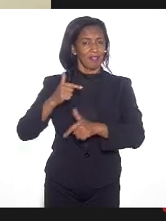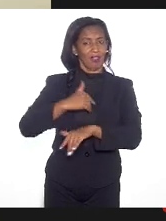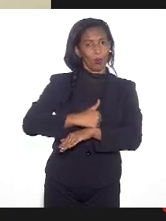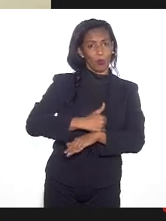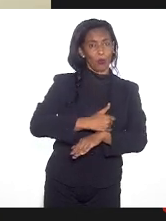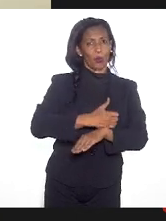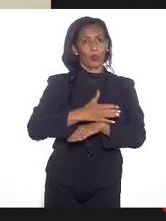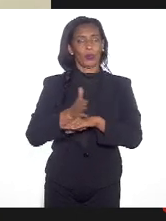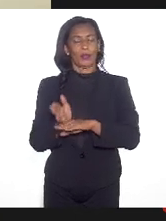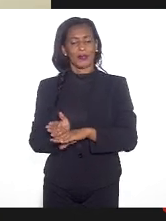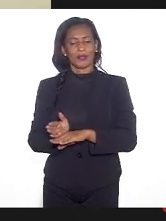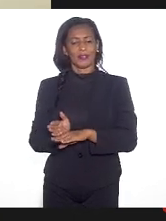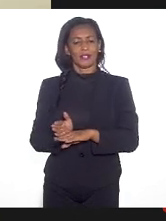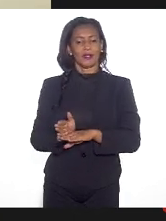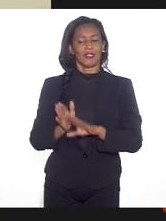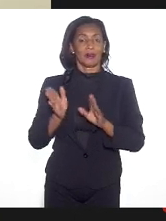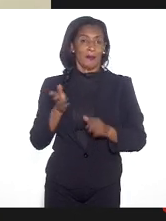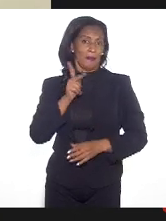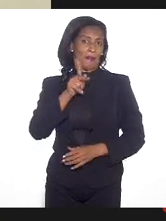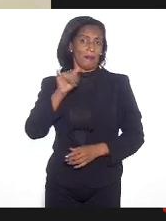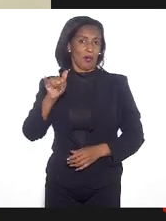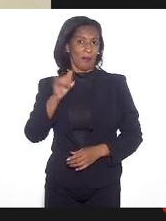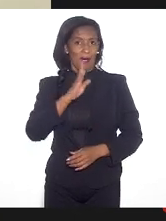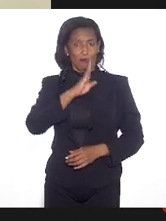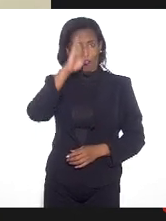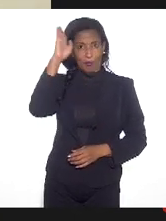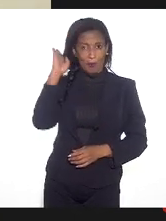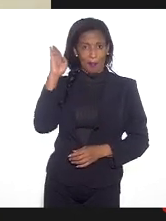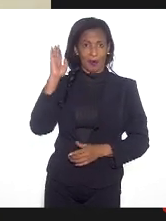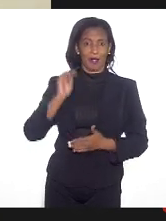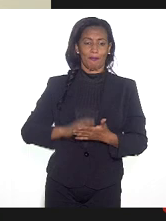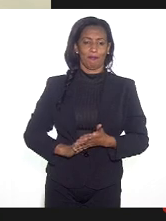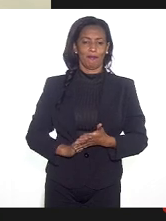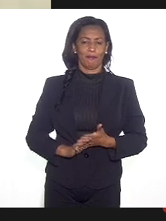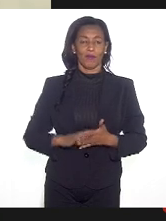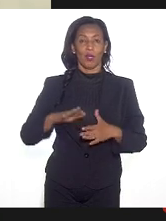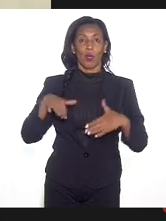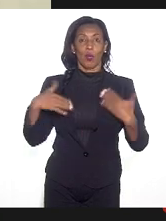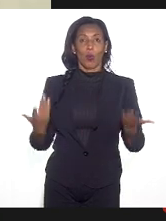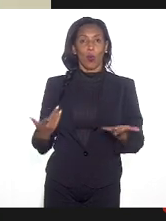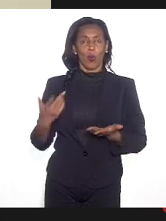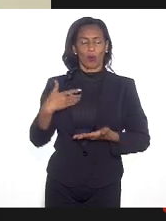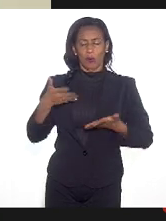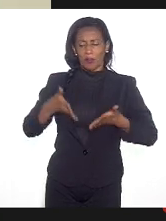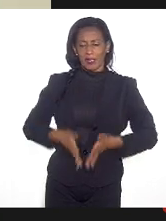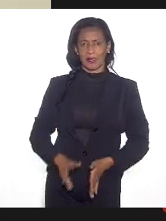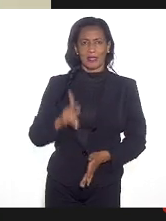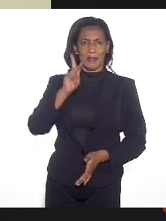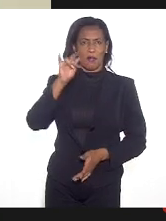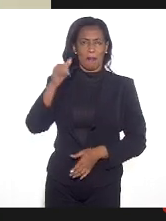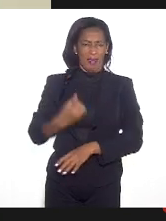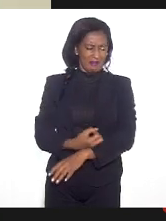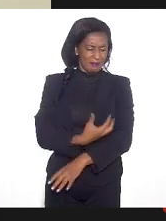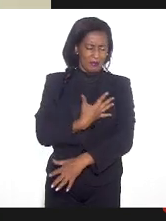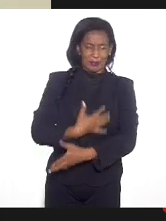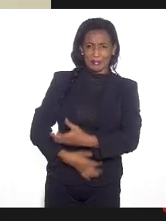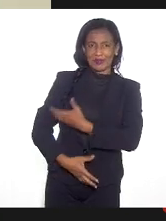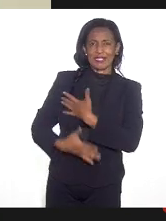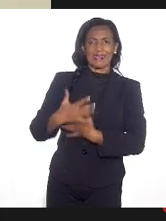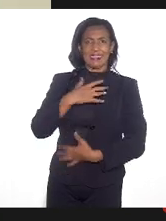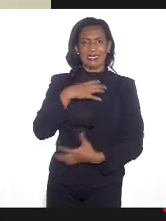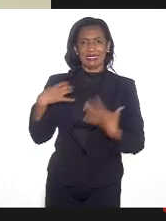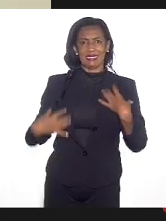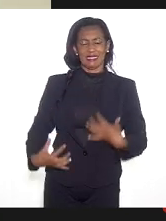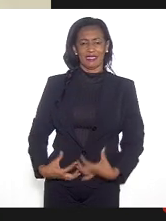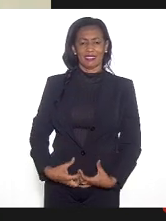tempo. Meu pai foi bombeiro. Quando eu nasci, meu pai estava queimado no Hospital do Bombeiro. Para mim é muito gratificante hoje